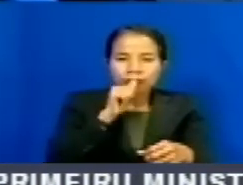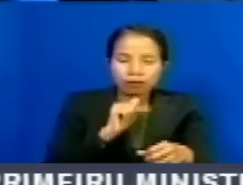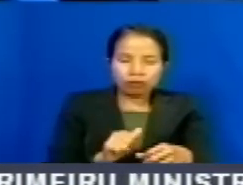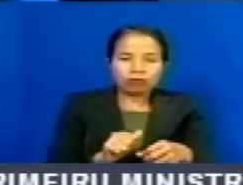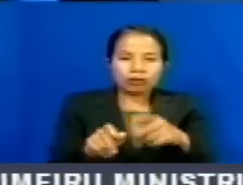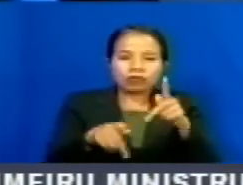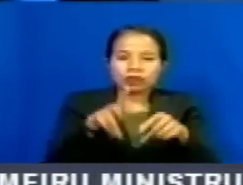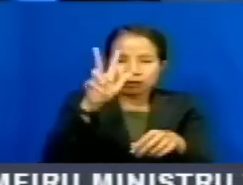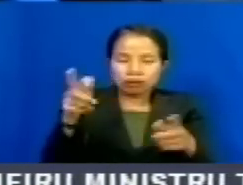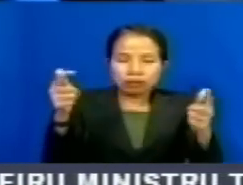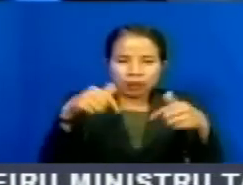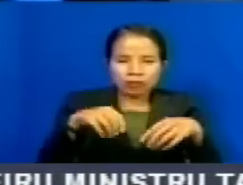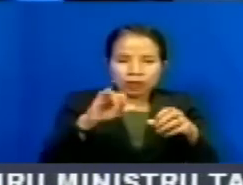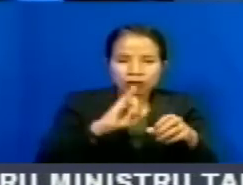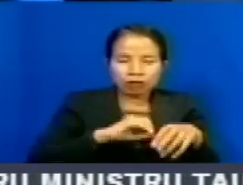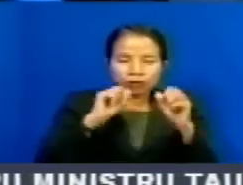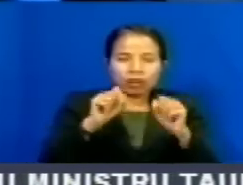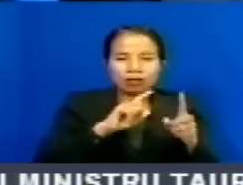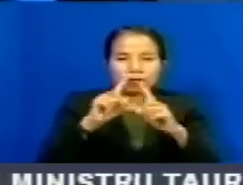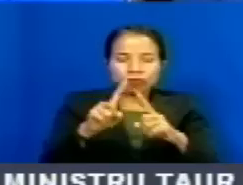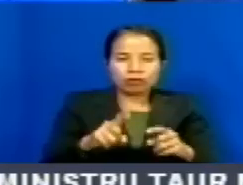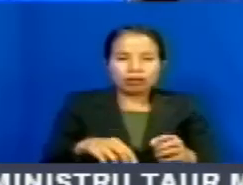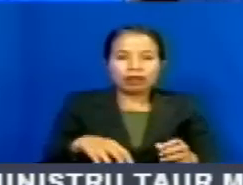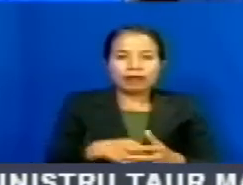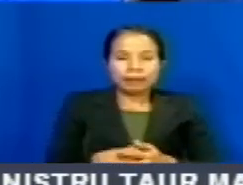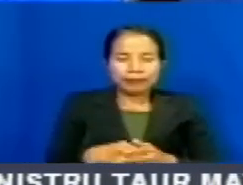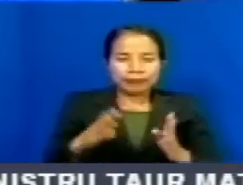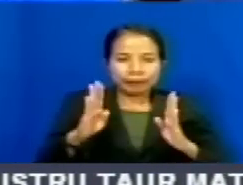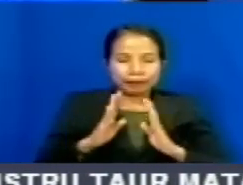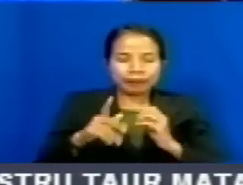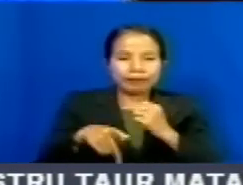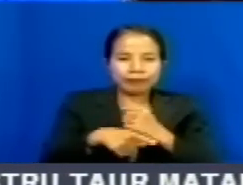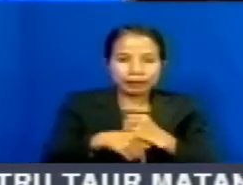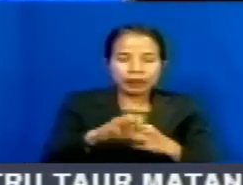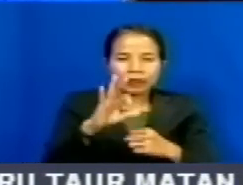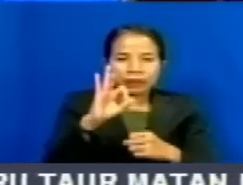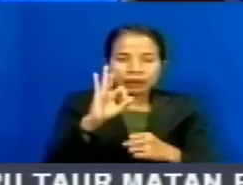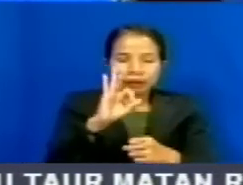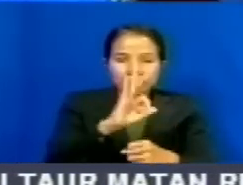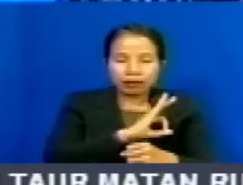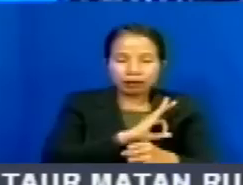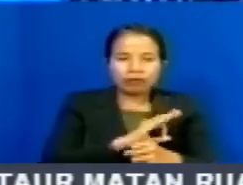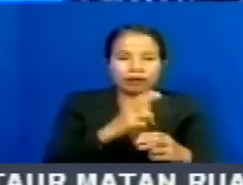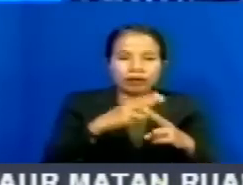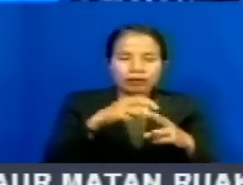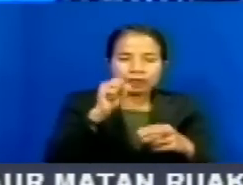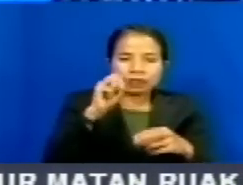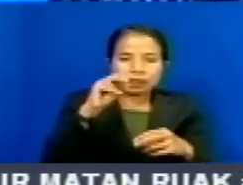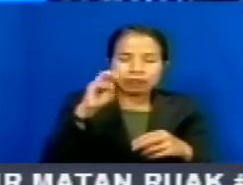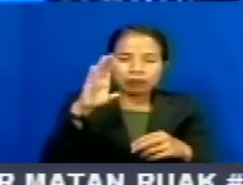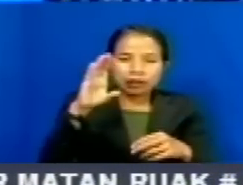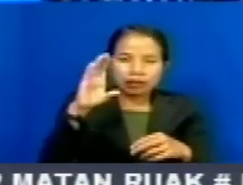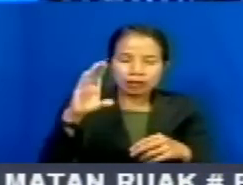klarifika. Na imori profunda, membro partido Kunto Tolu, honaran inicial SMG,